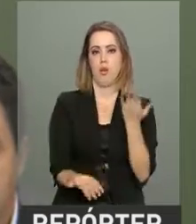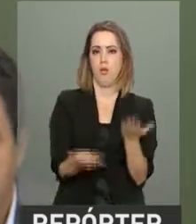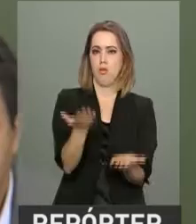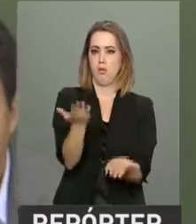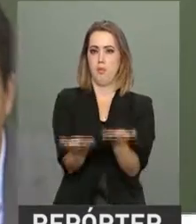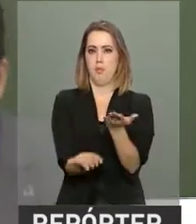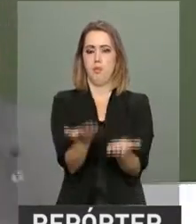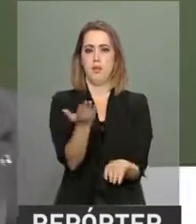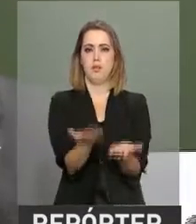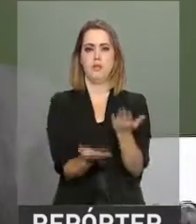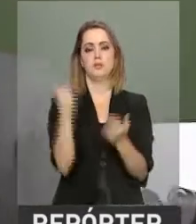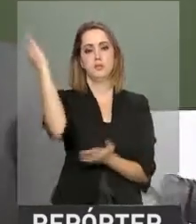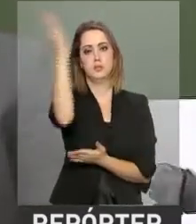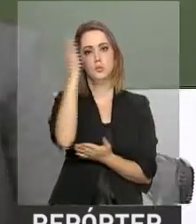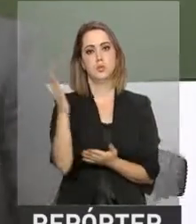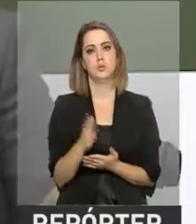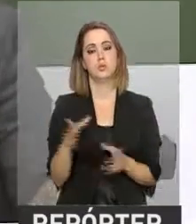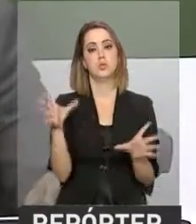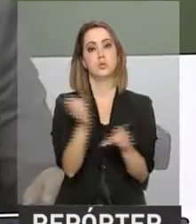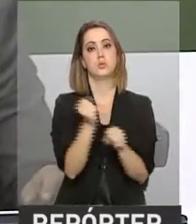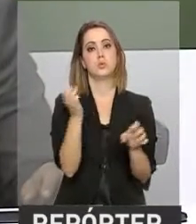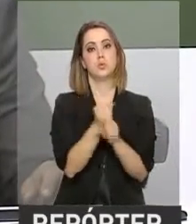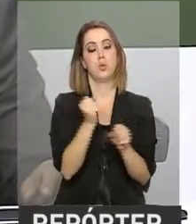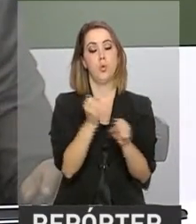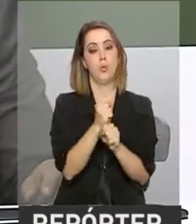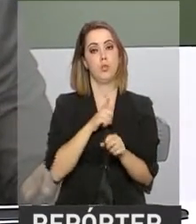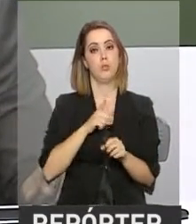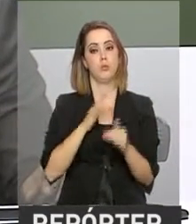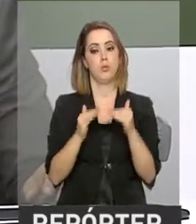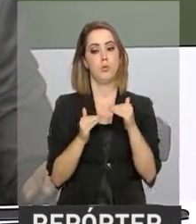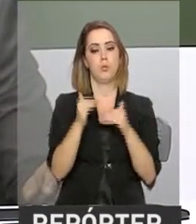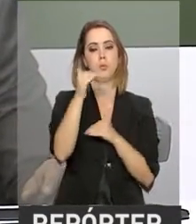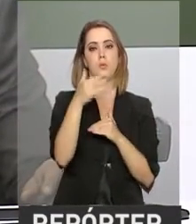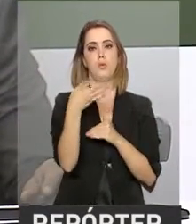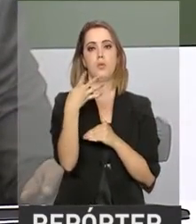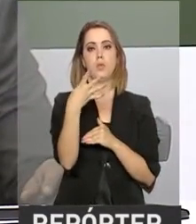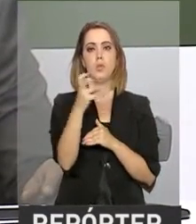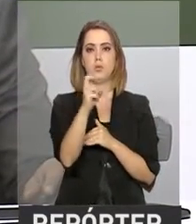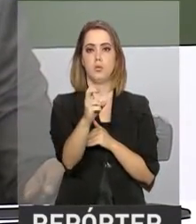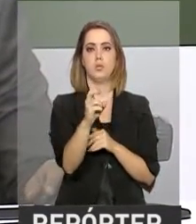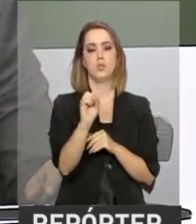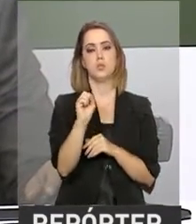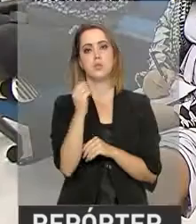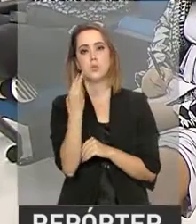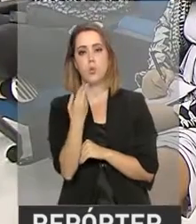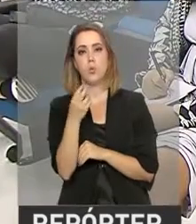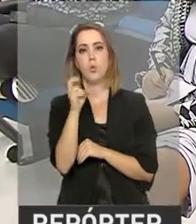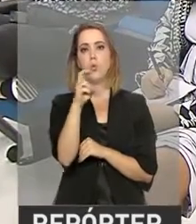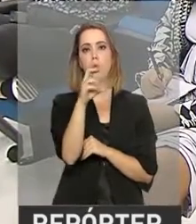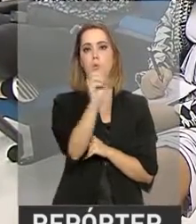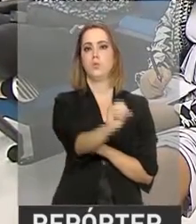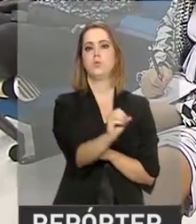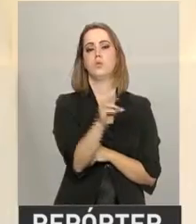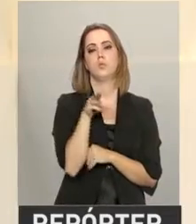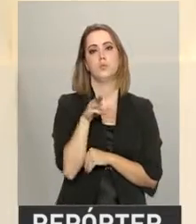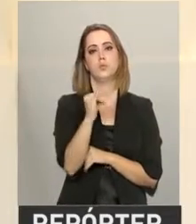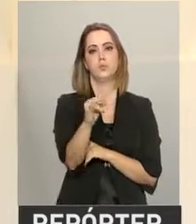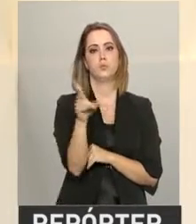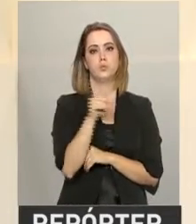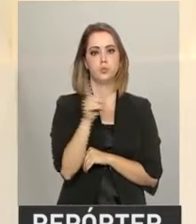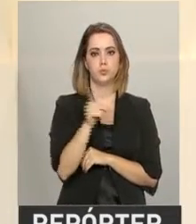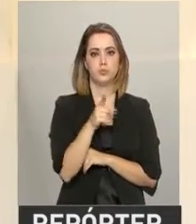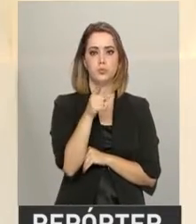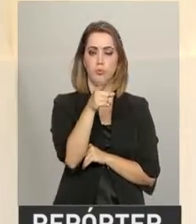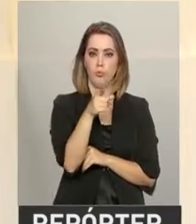comercial brasileira fechou o ano com um superávit entre 45 e 50 bilhões de dólares um recorde para